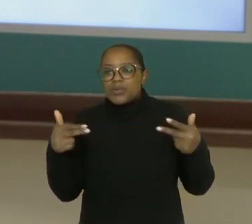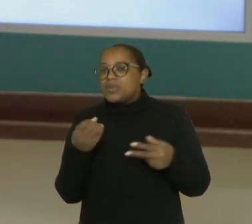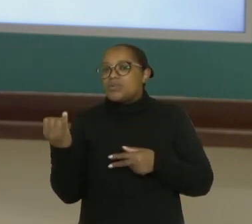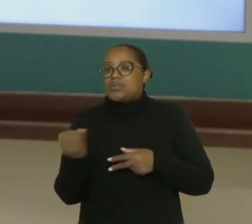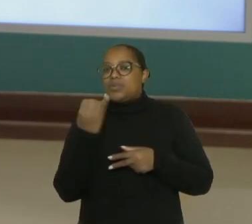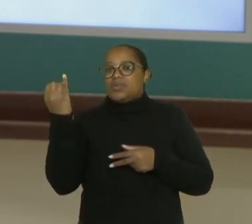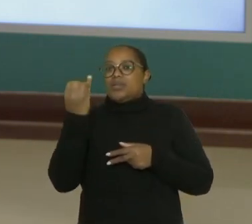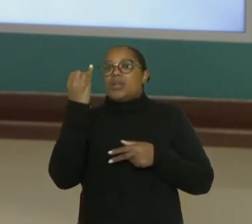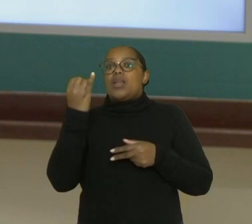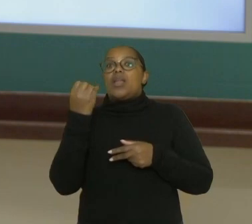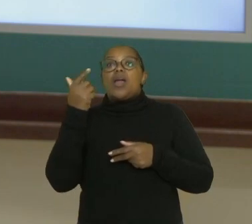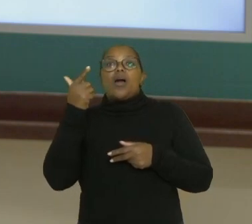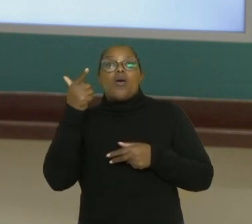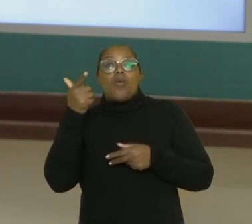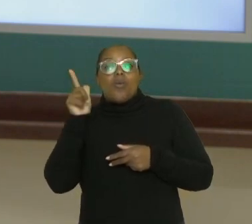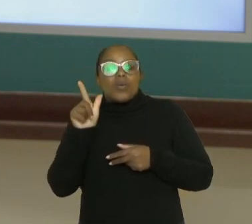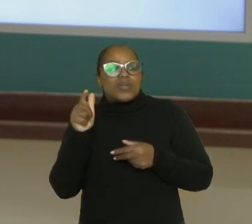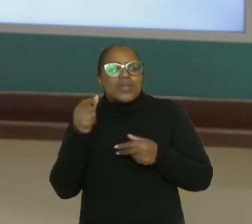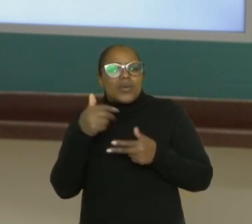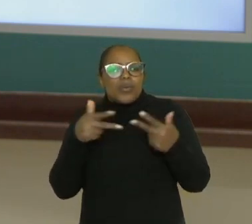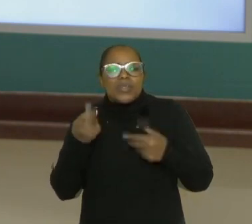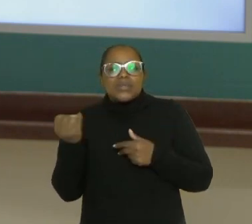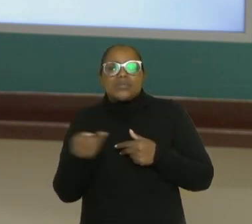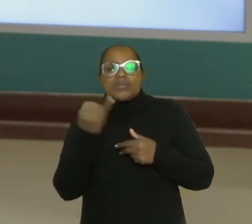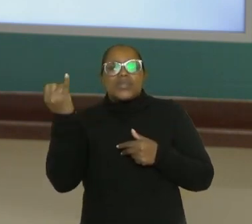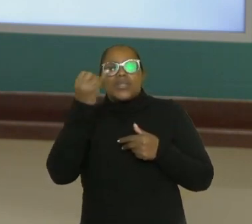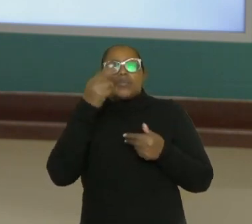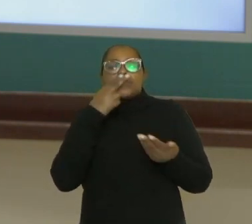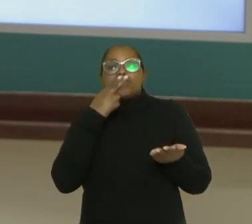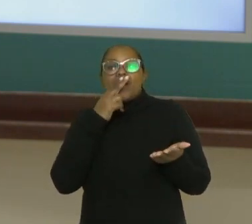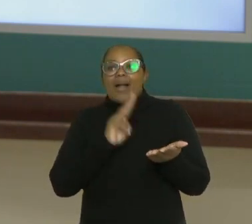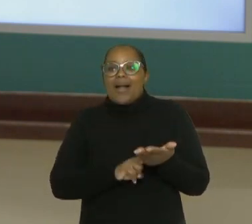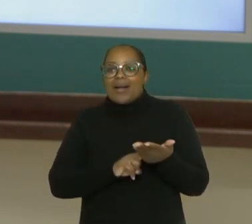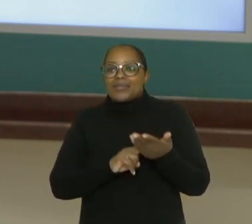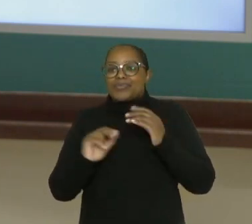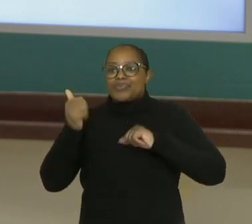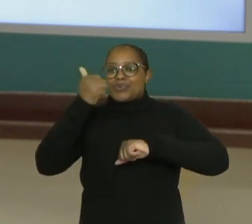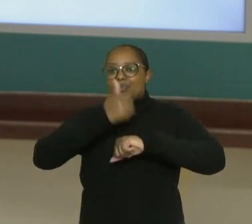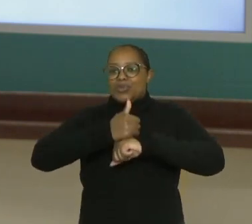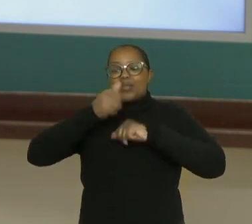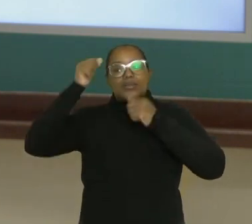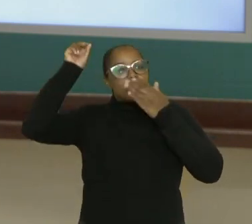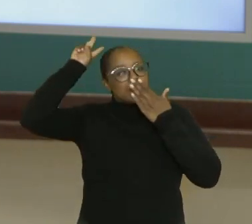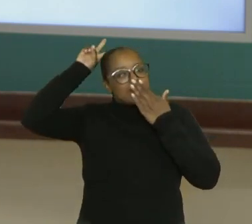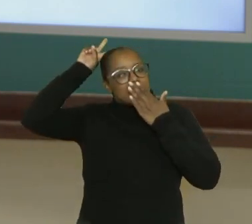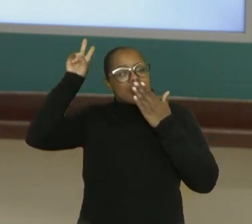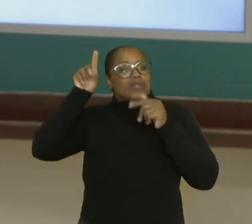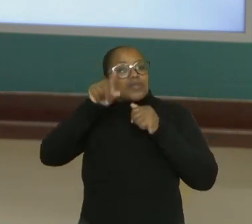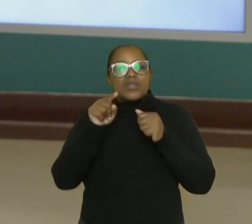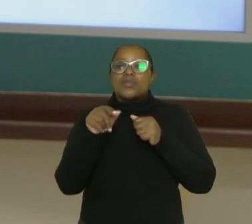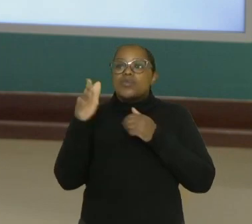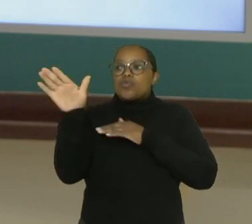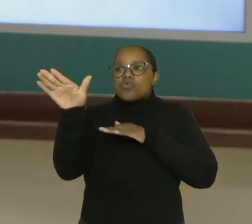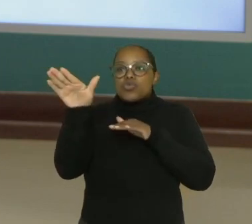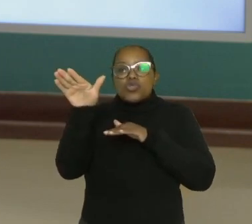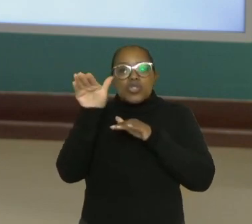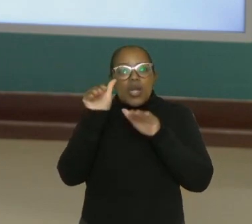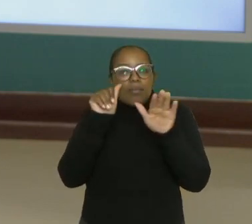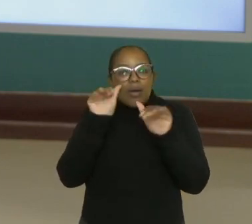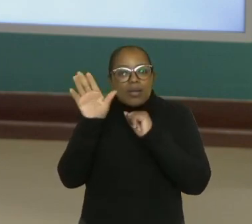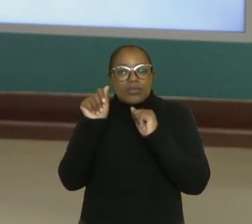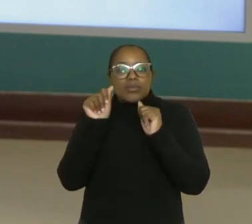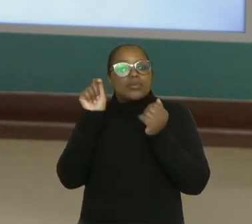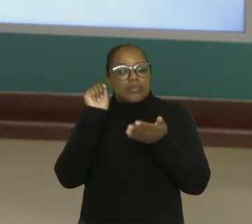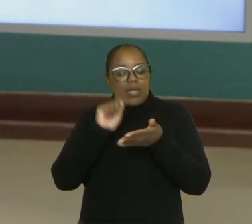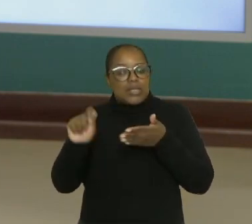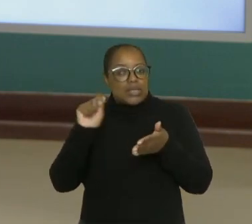é a Carta do Cacique Seattle. E vocês foram convidados a escrever um texto sobre o que vocês aprenderam. Eu espero